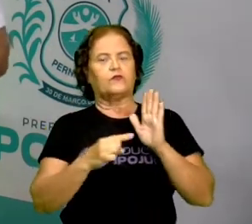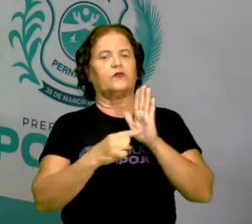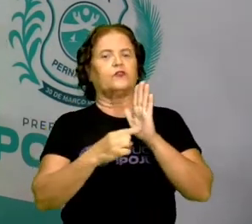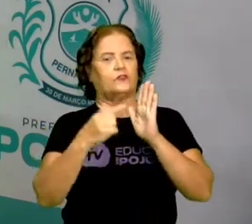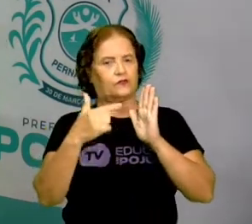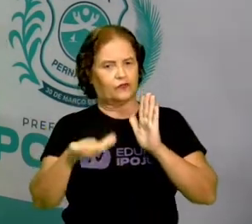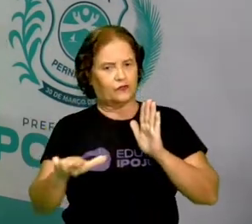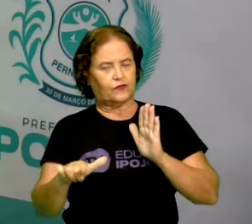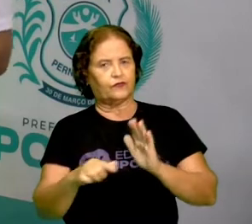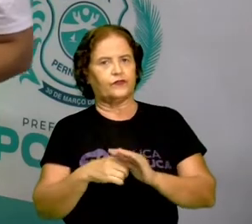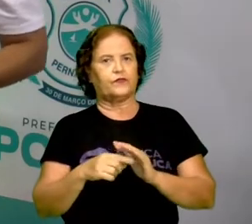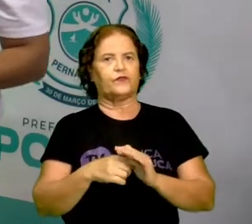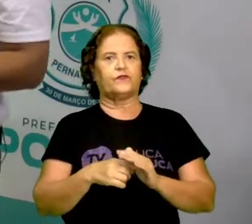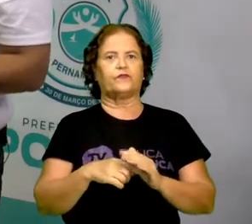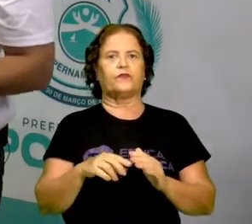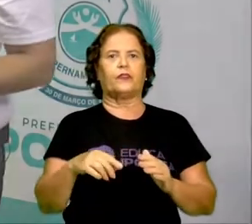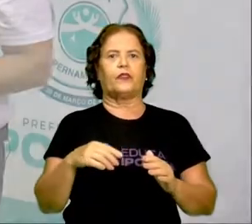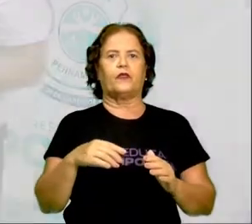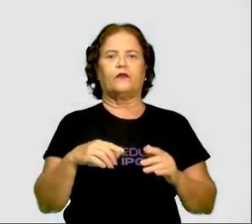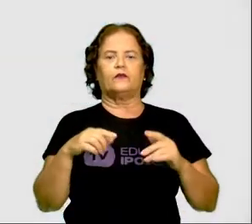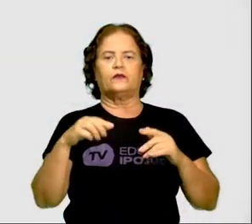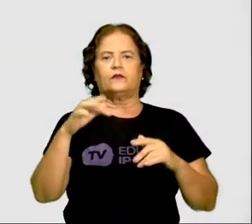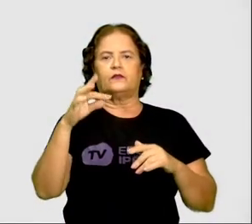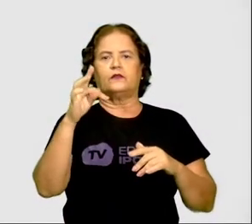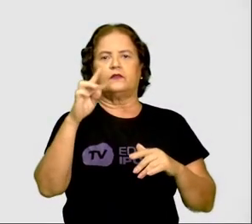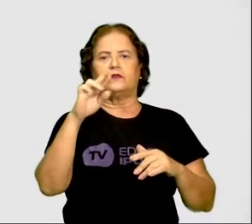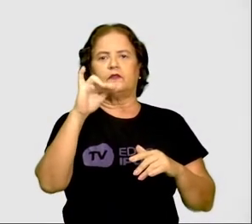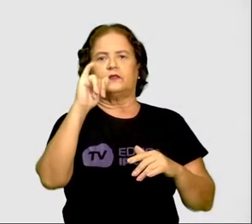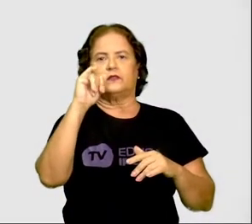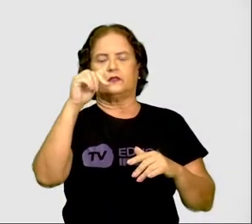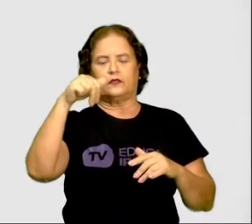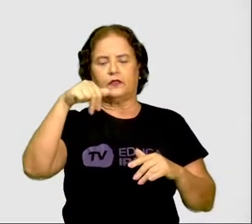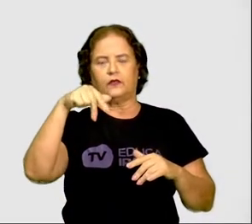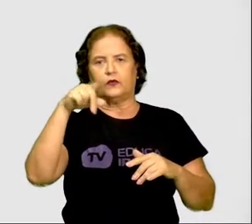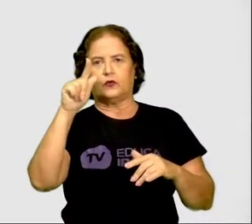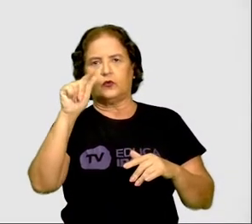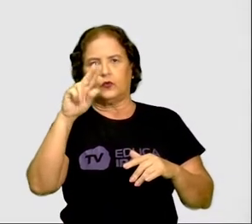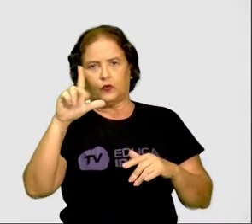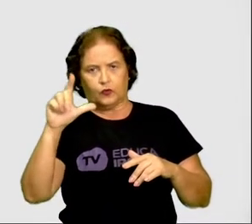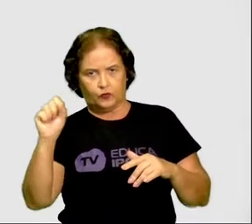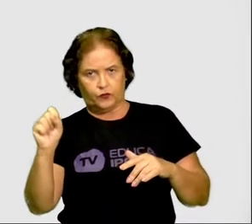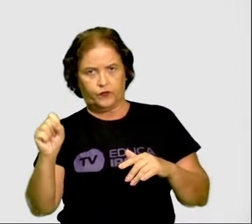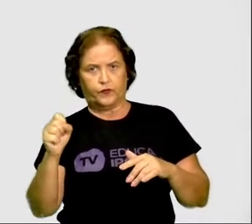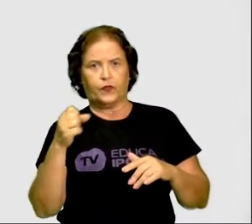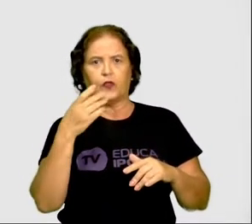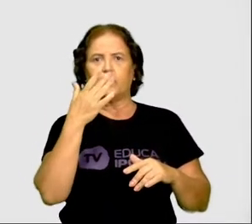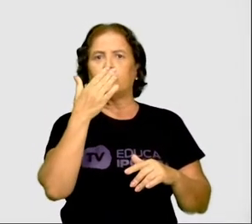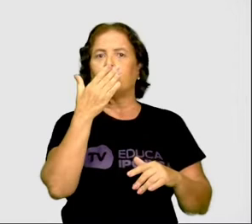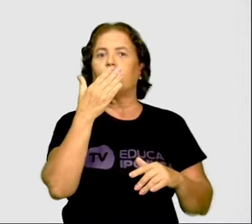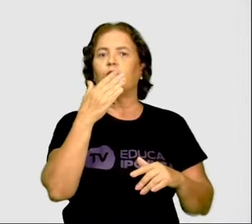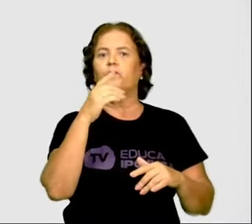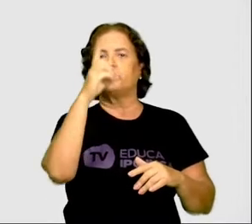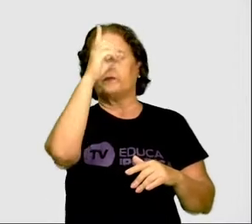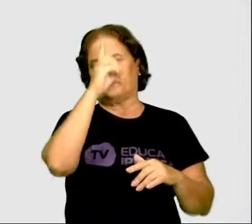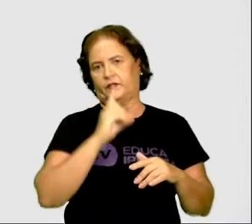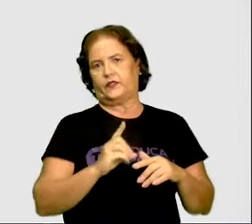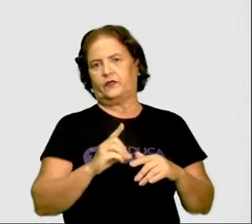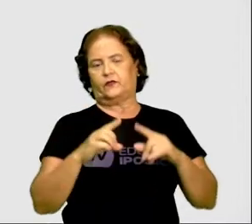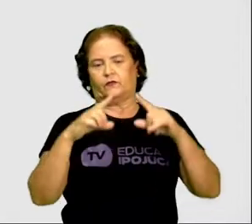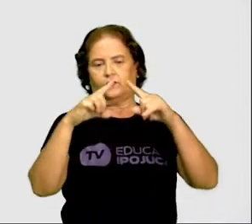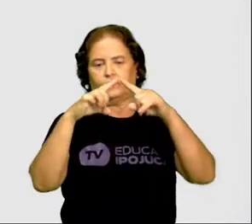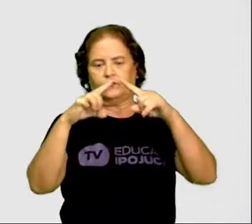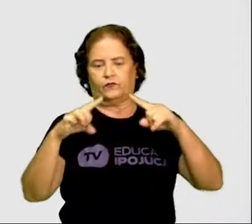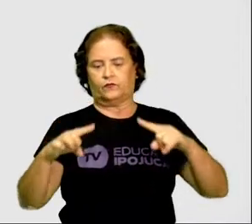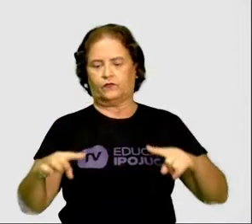Vamos lá? E aí, o nosso triângulo aí na cor amarela. Essa imagem do triângulo. A imagem do